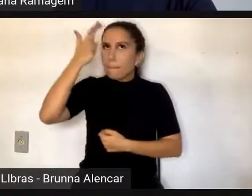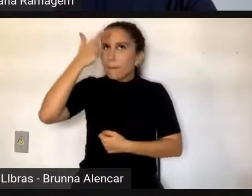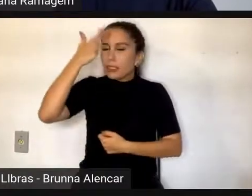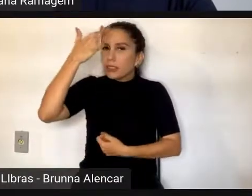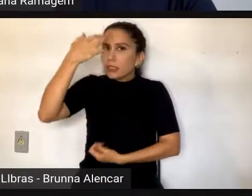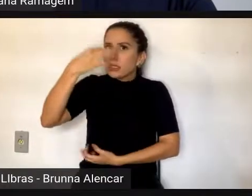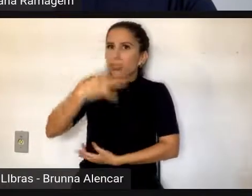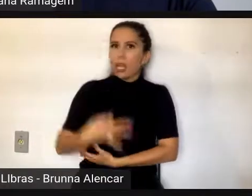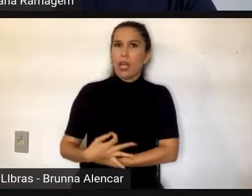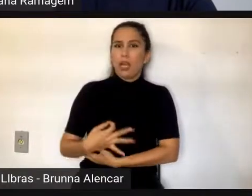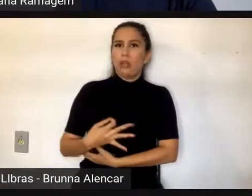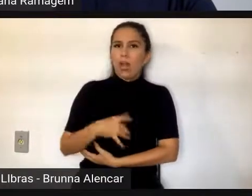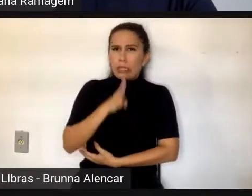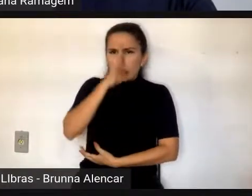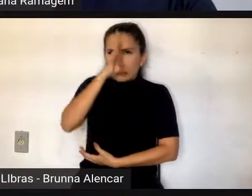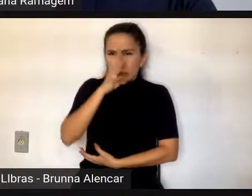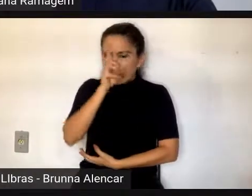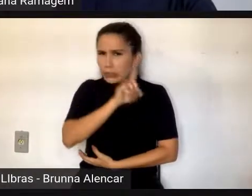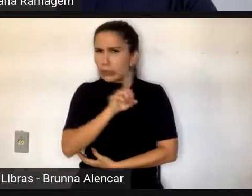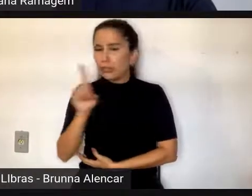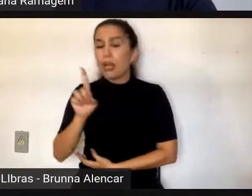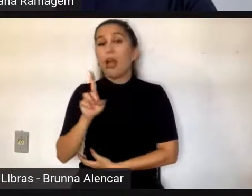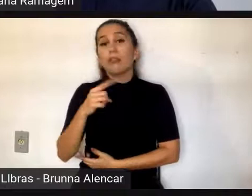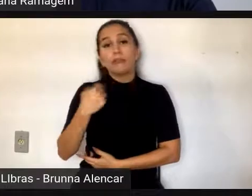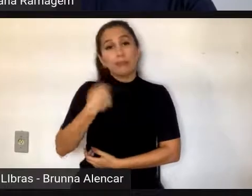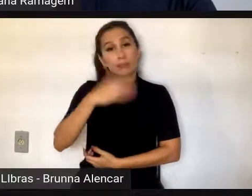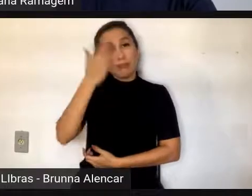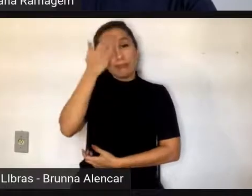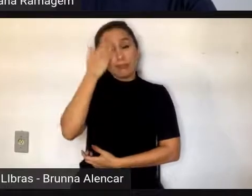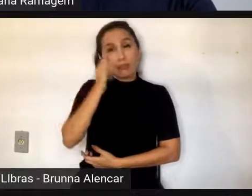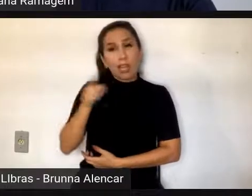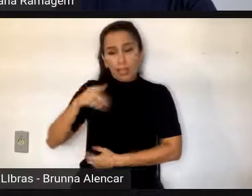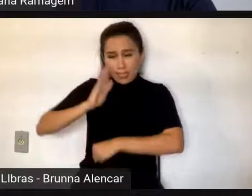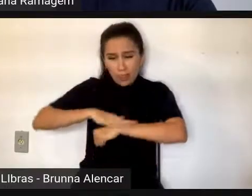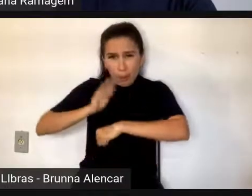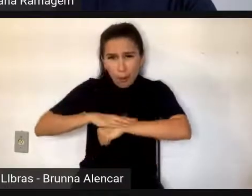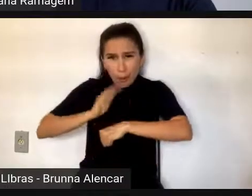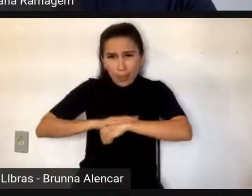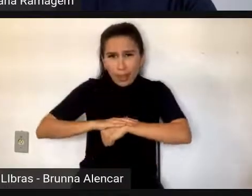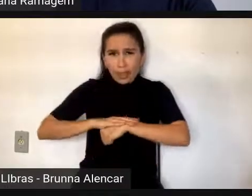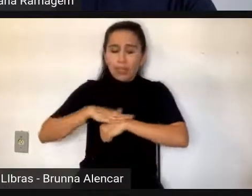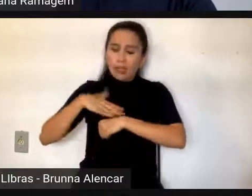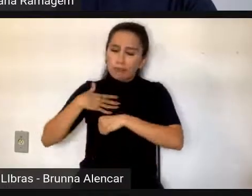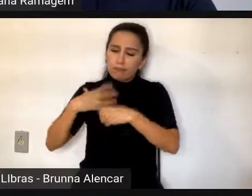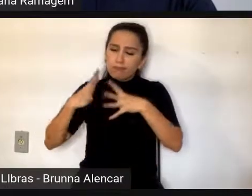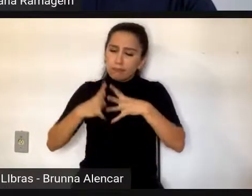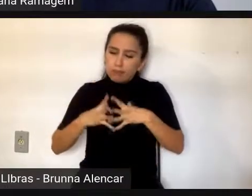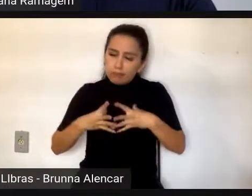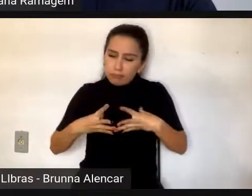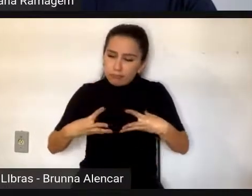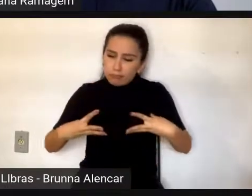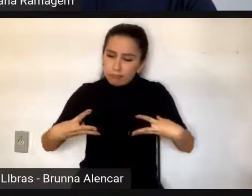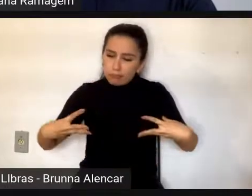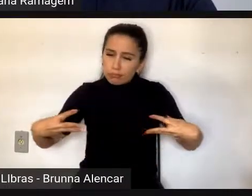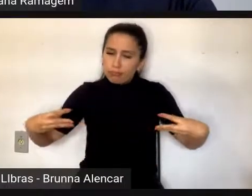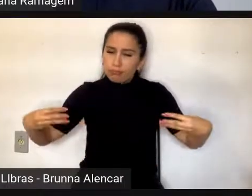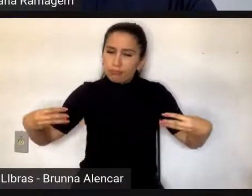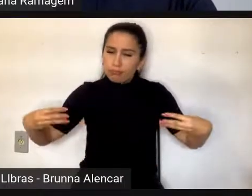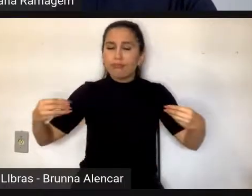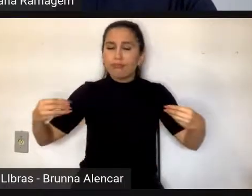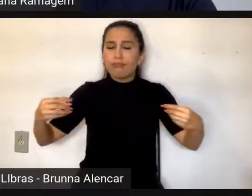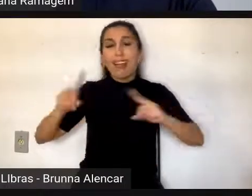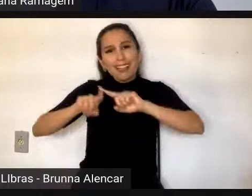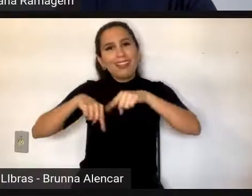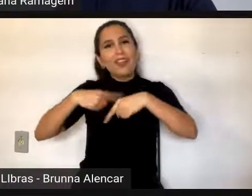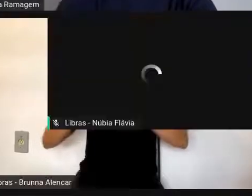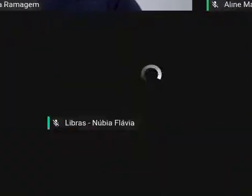que esse período vai passar, as coisas vão voltar ao normal e você vai poder